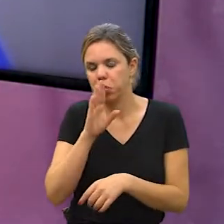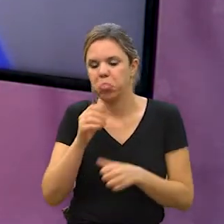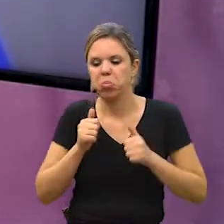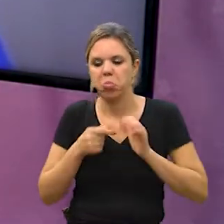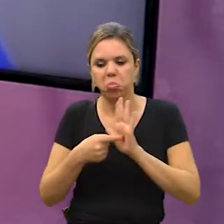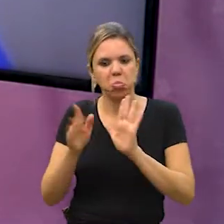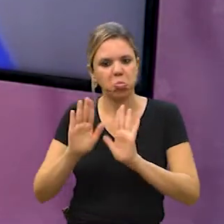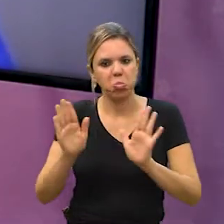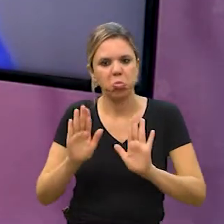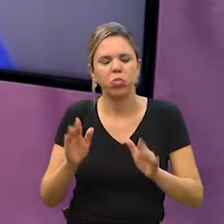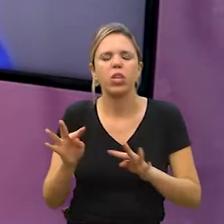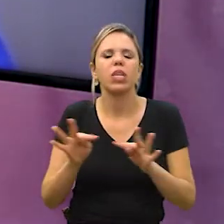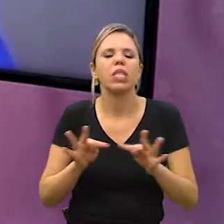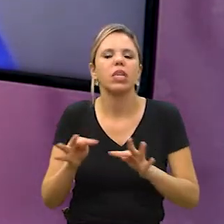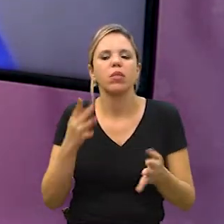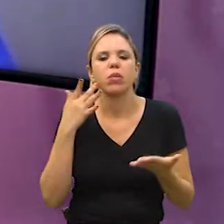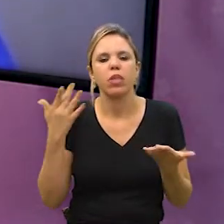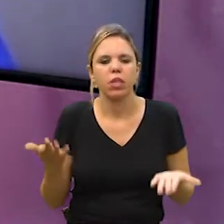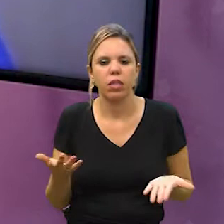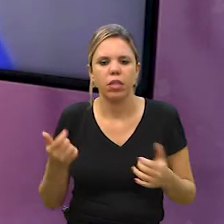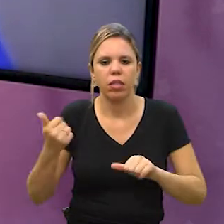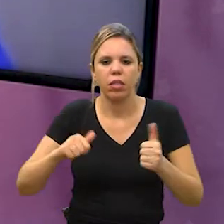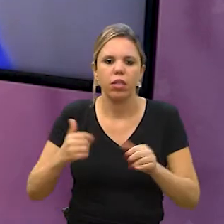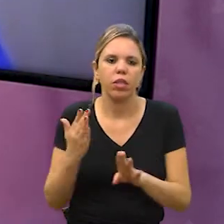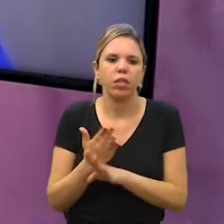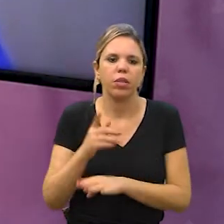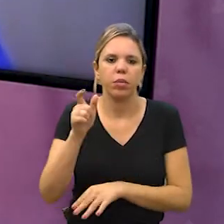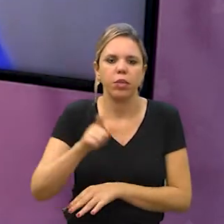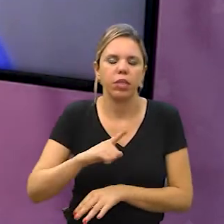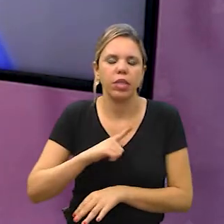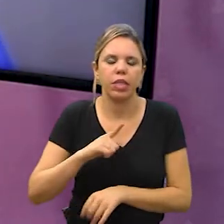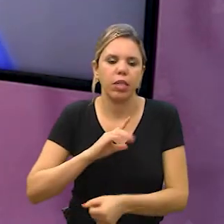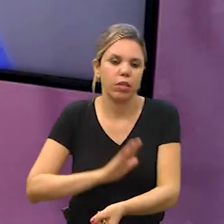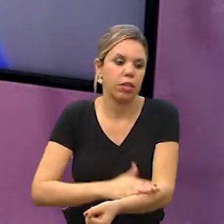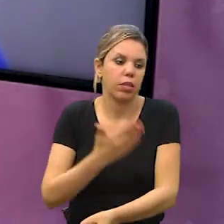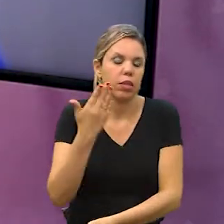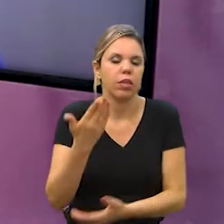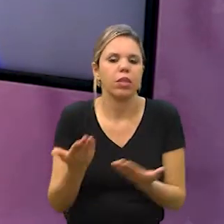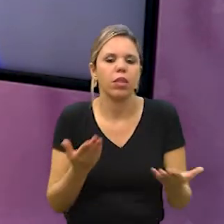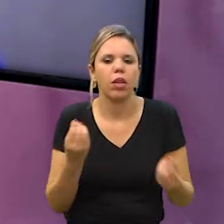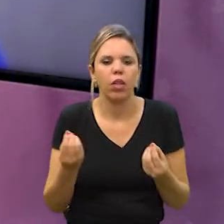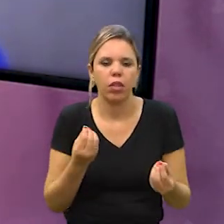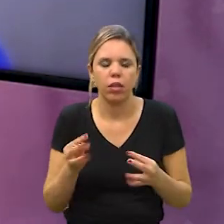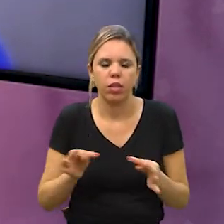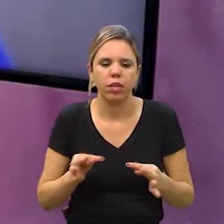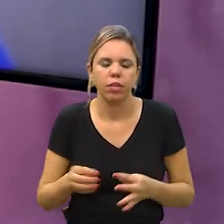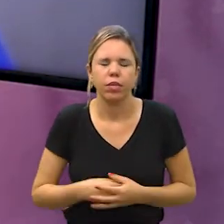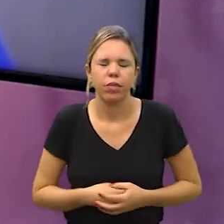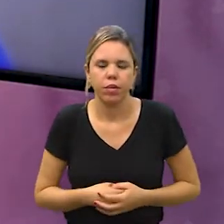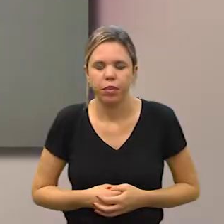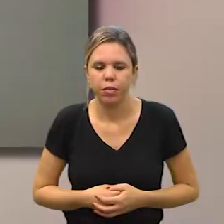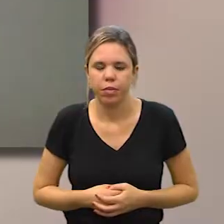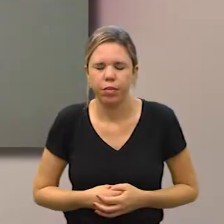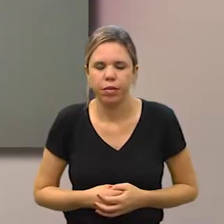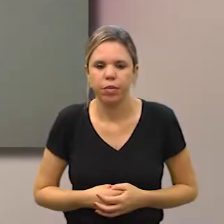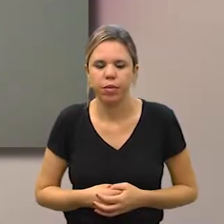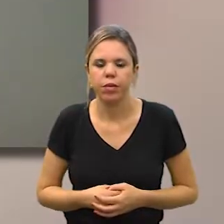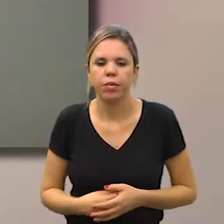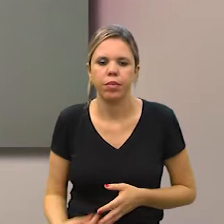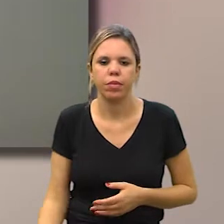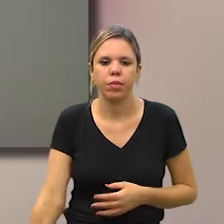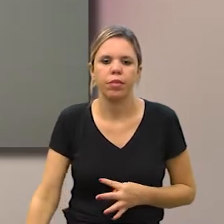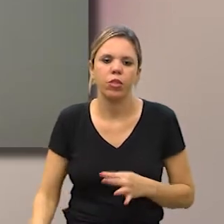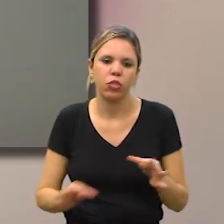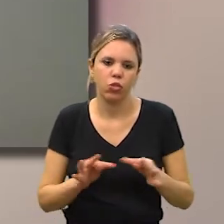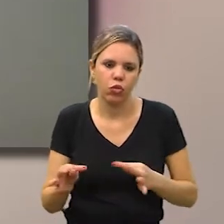silenciosa e tratamento Doutor foi diagnosticado a pessoas têm hipertensão Como que é o tratamento não